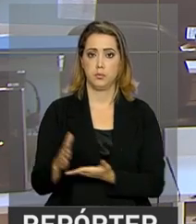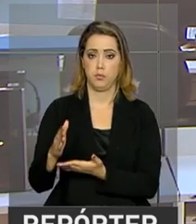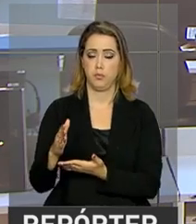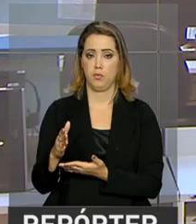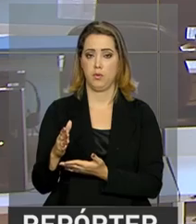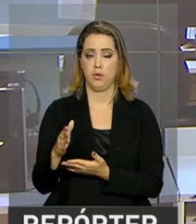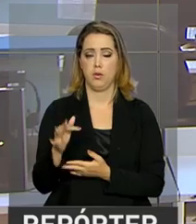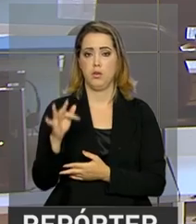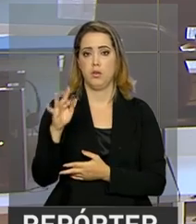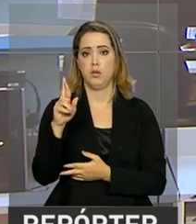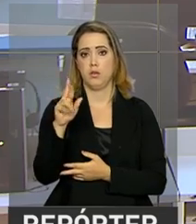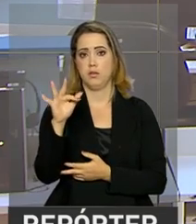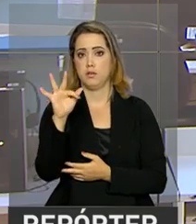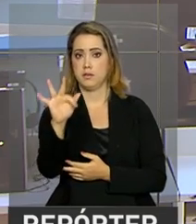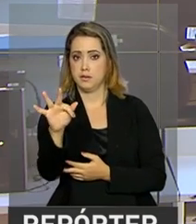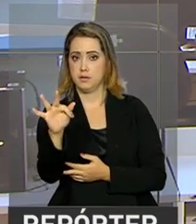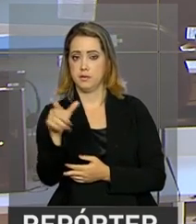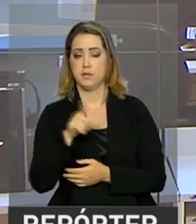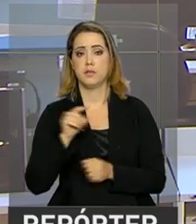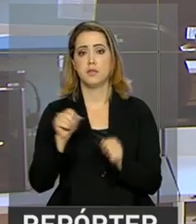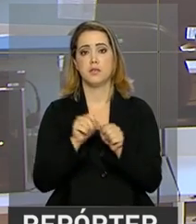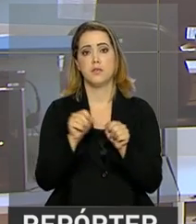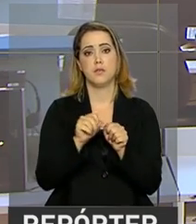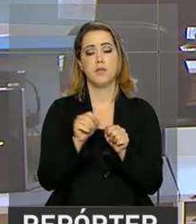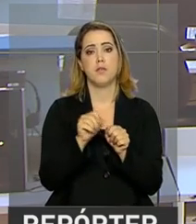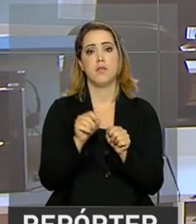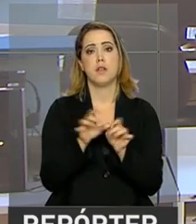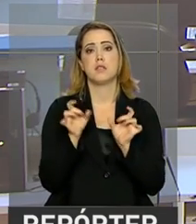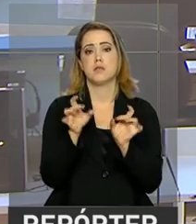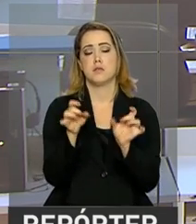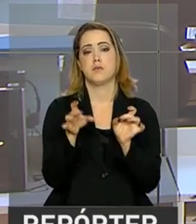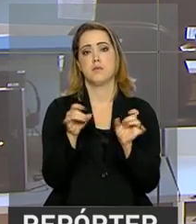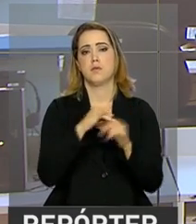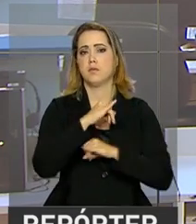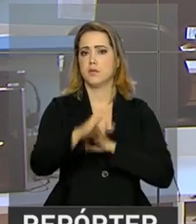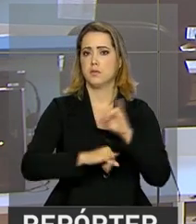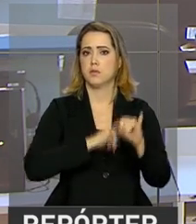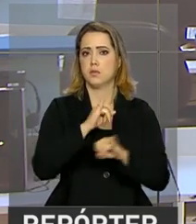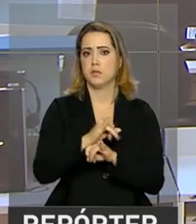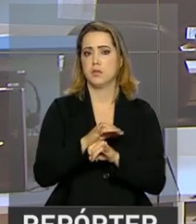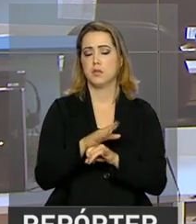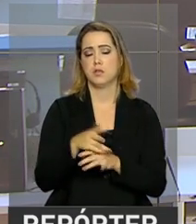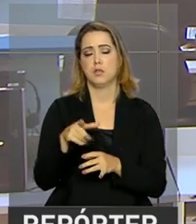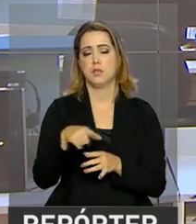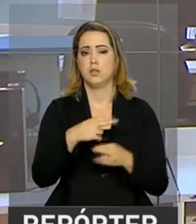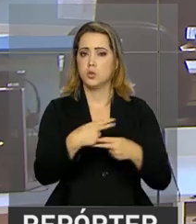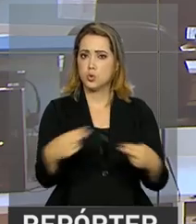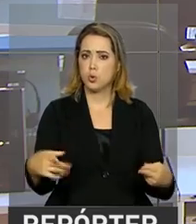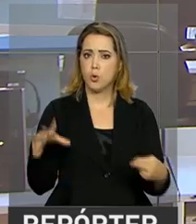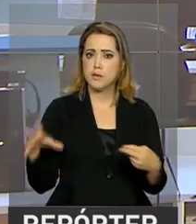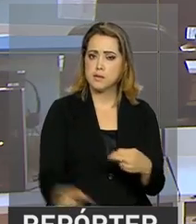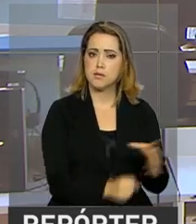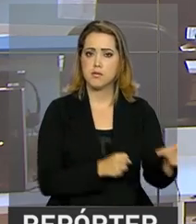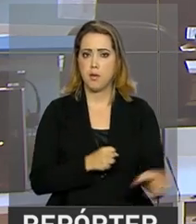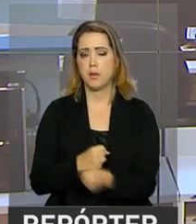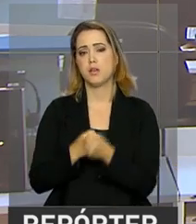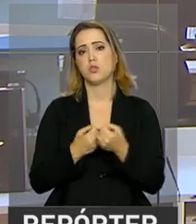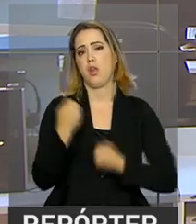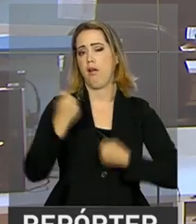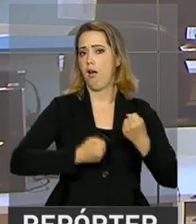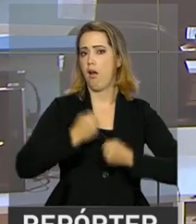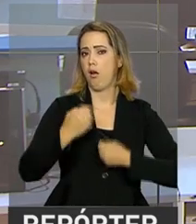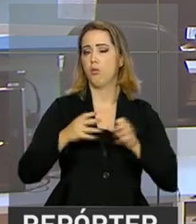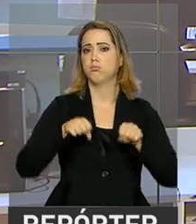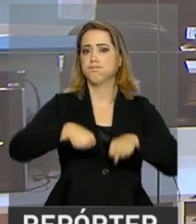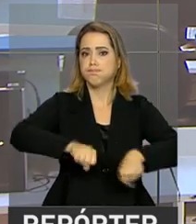Receita Federal realiza leilão eletrônico de mercadorias apreendidas no dia 25 de janeiro. Veículos, motocicletas,